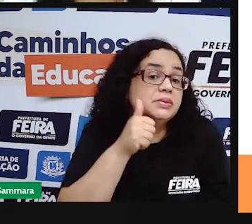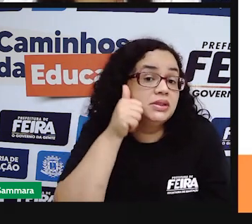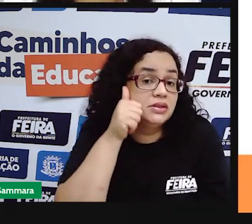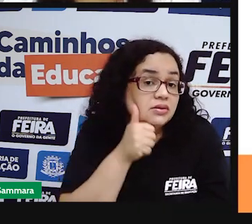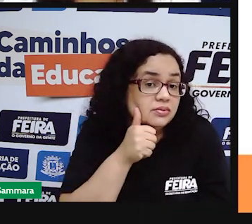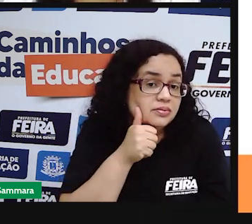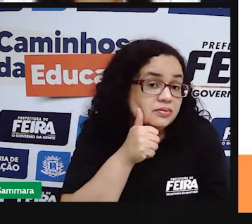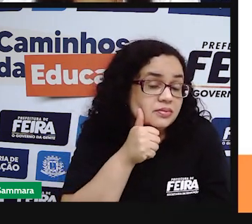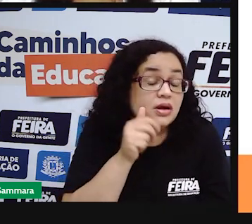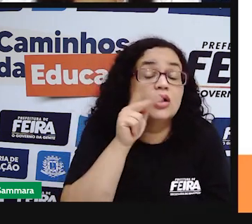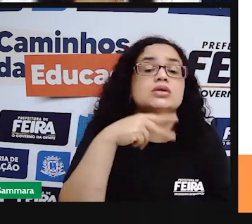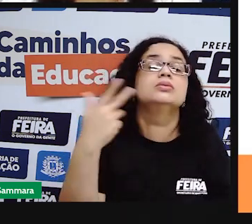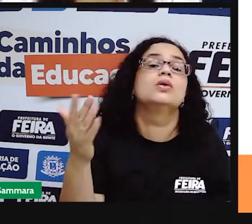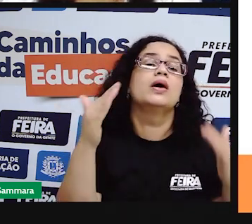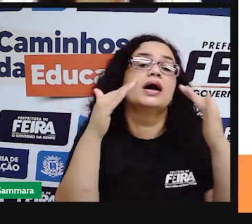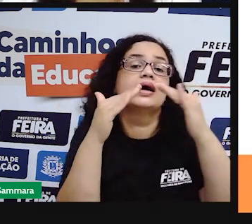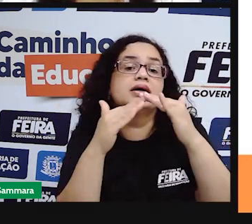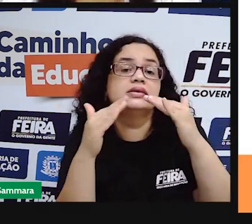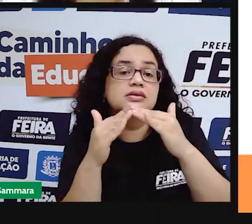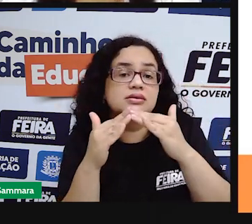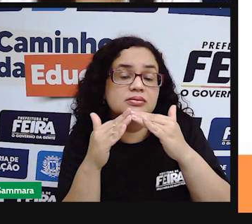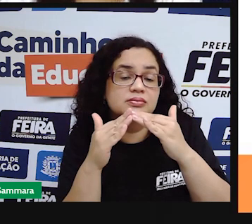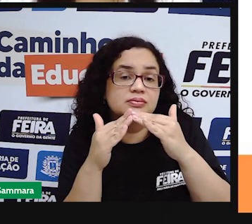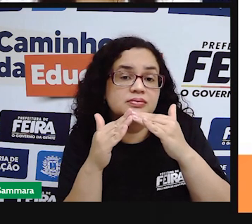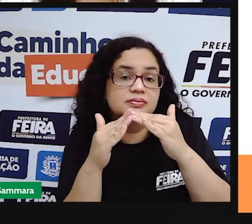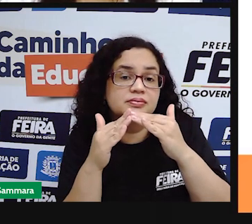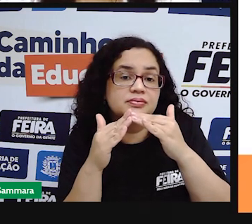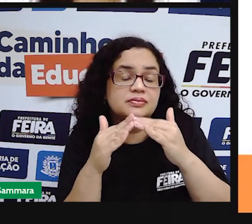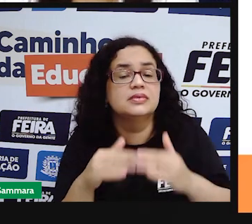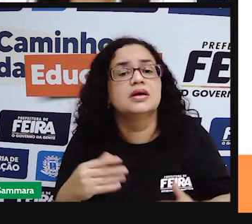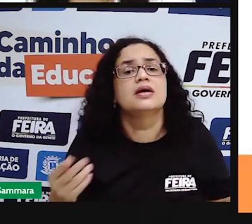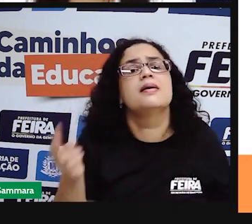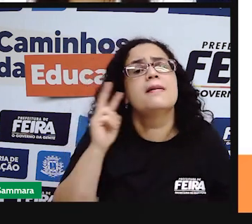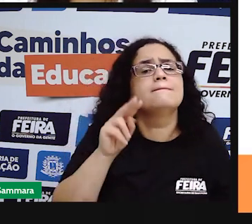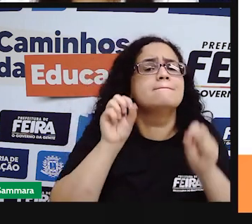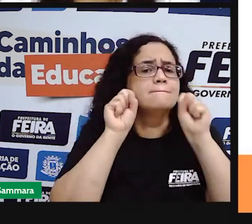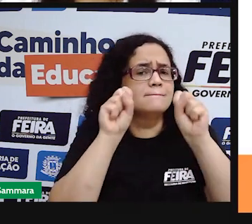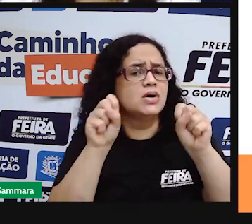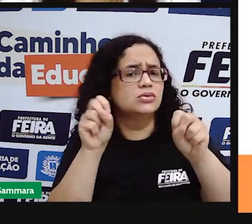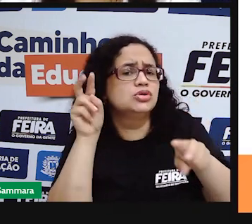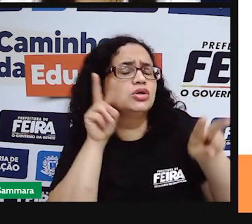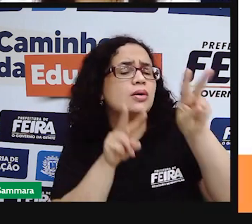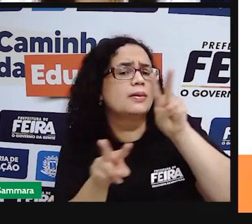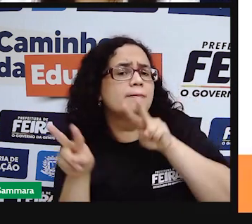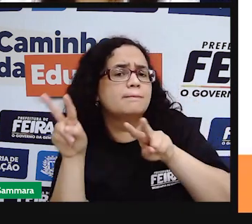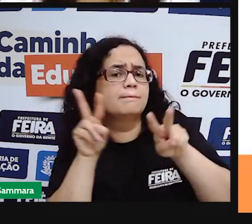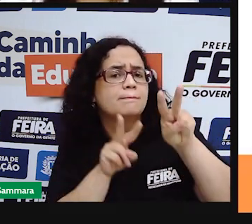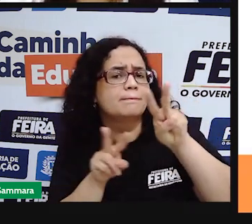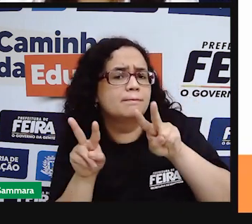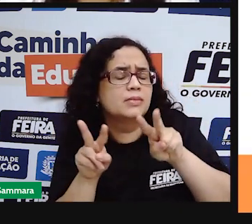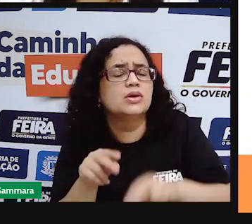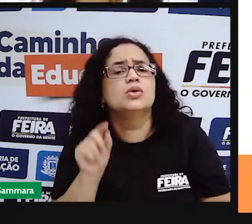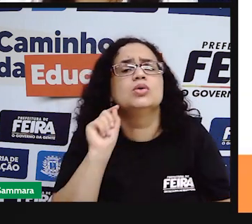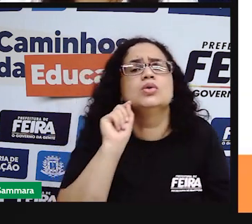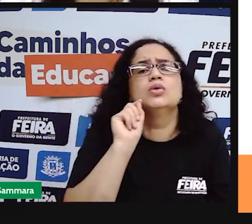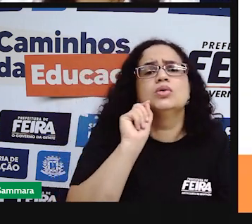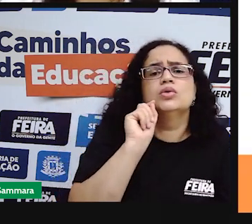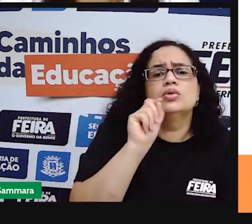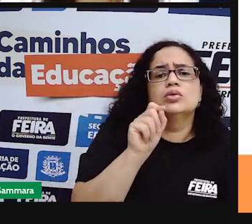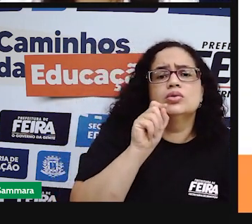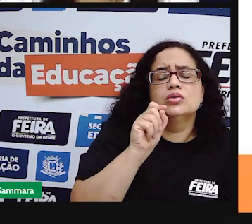Pro colocou a casa? Ótimo. O que a gente pode observar em relação a esses conceitos que indicam